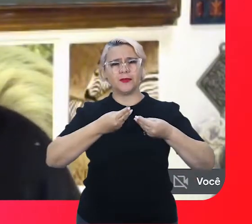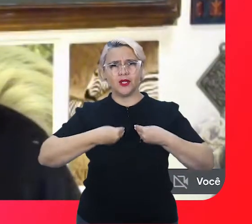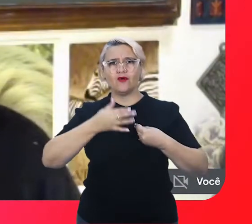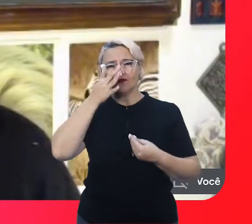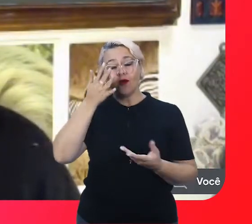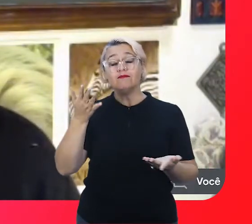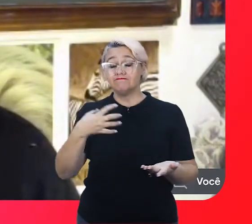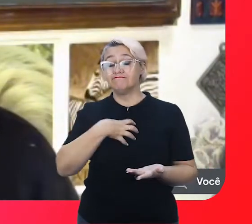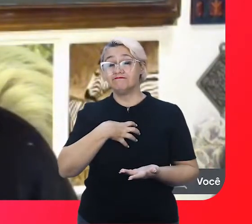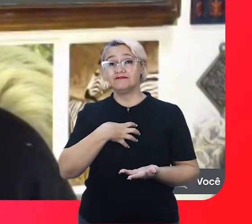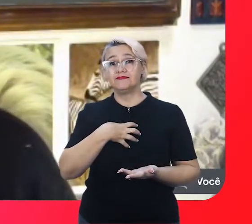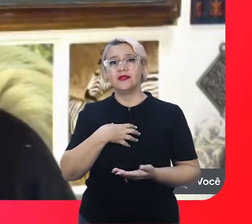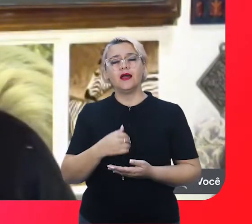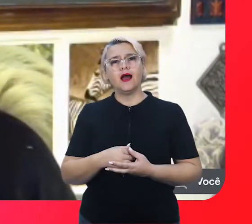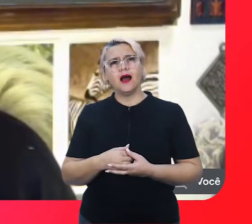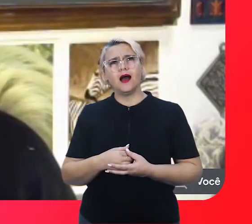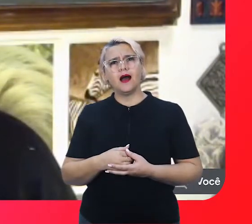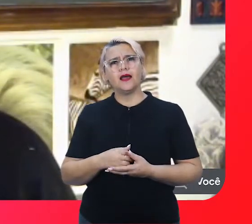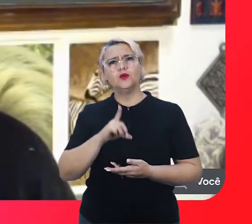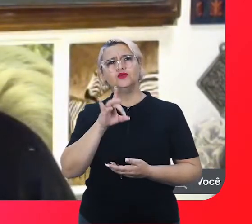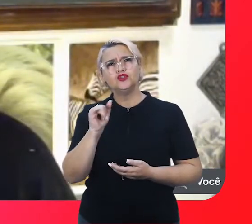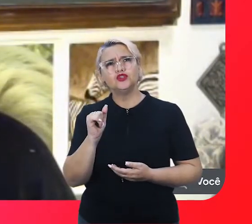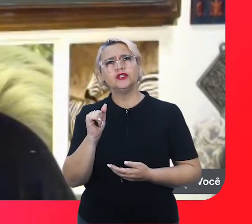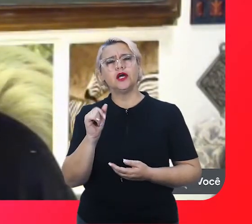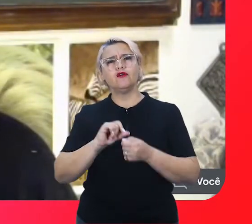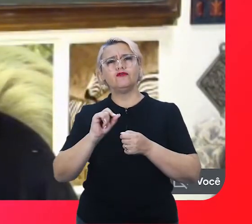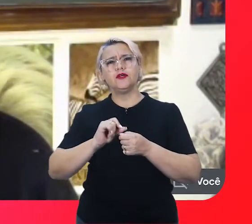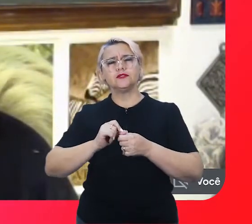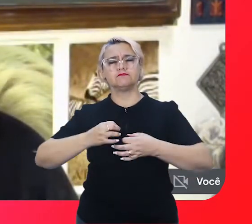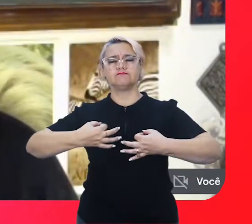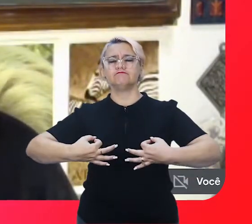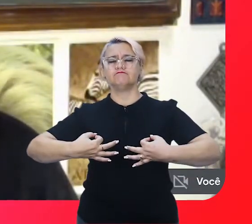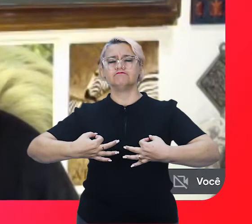pai. Até que um dia eu fiz uma trabalho de meditação